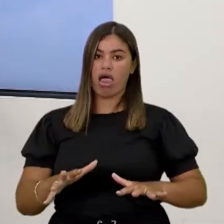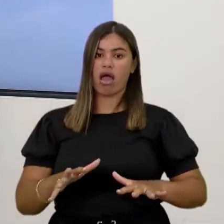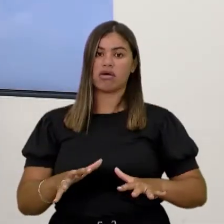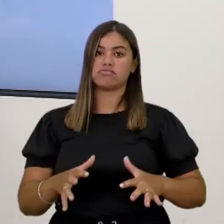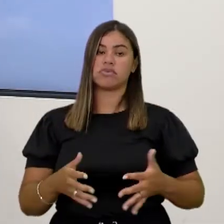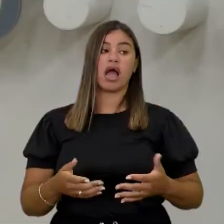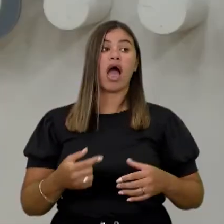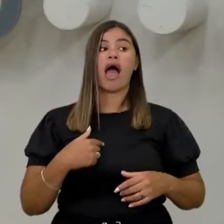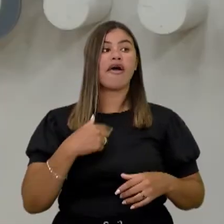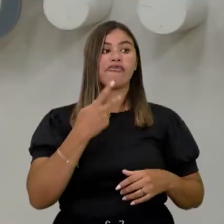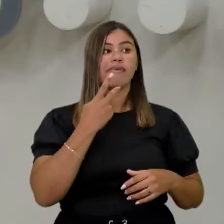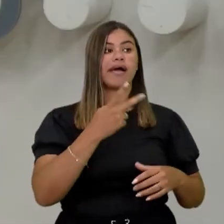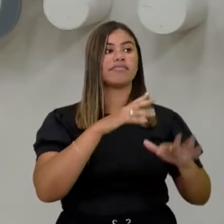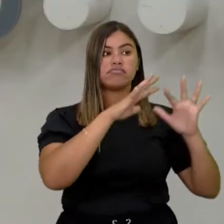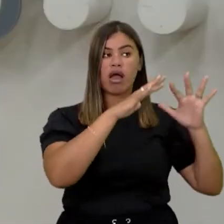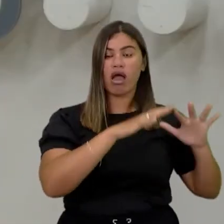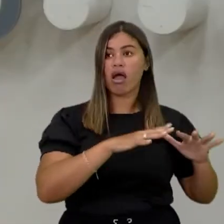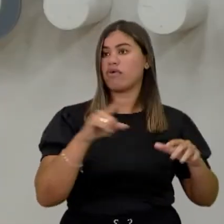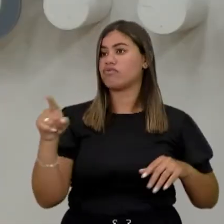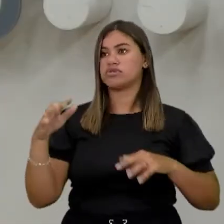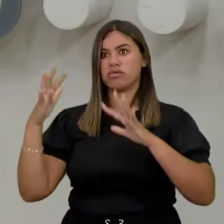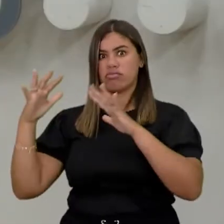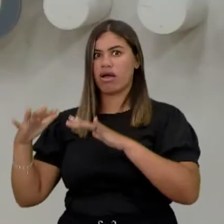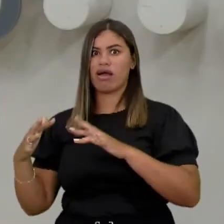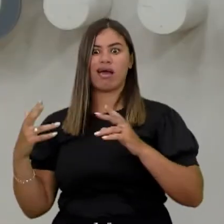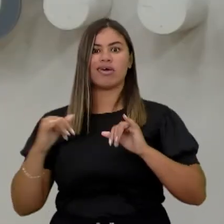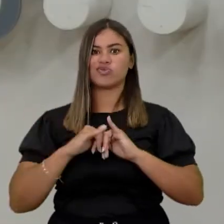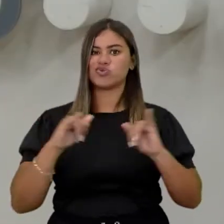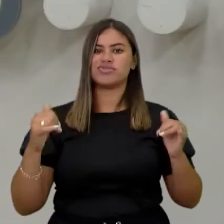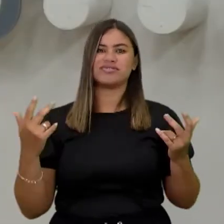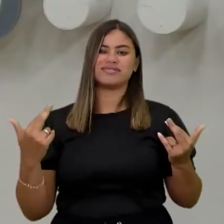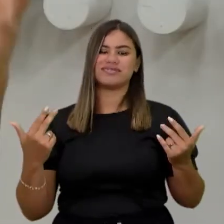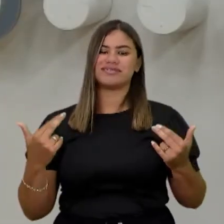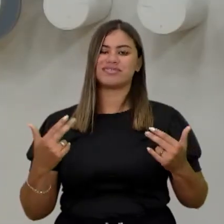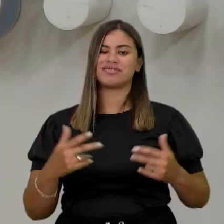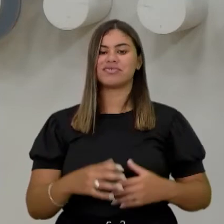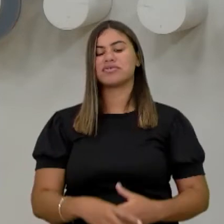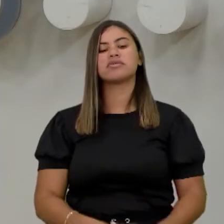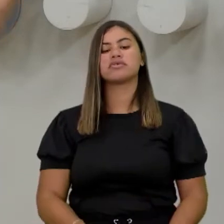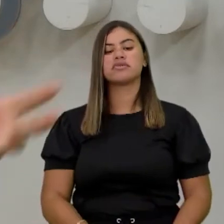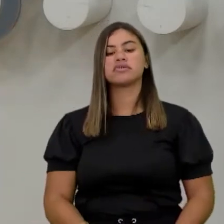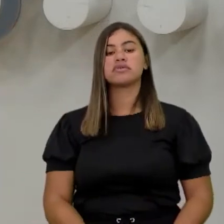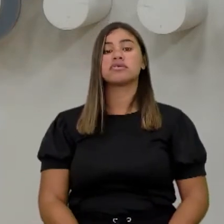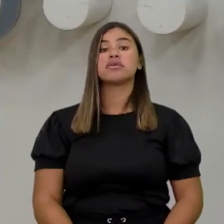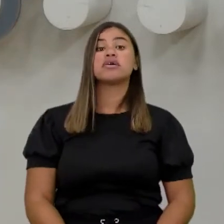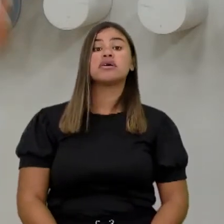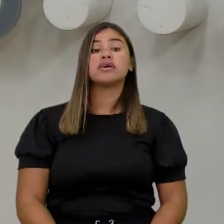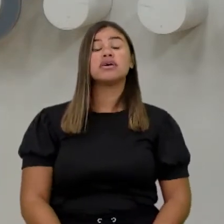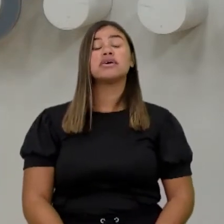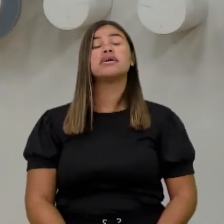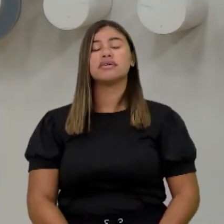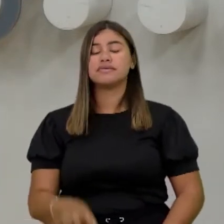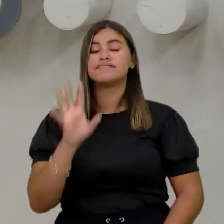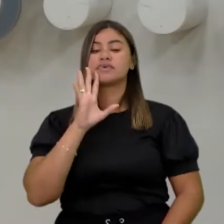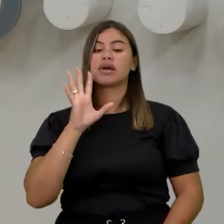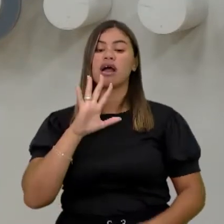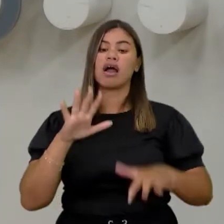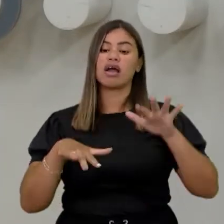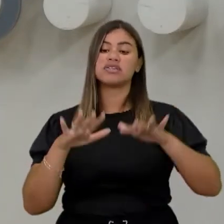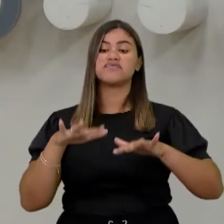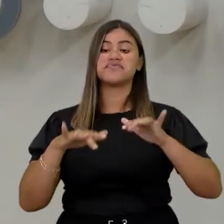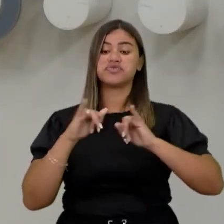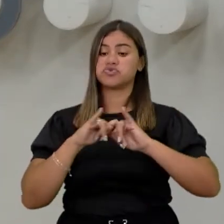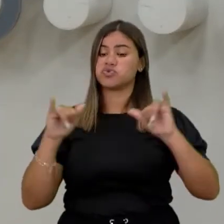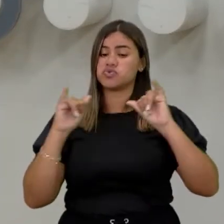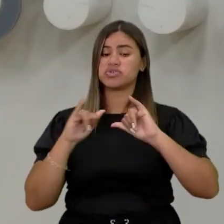E eu estou tendo uma impressão aqui, professor Mauro, que interessante, né? A gente pensa, a gente tem tanta notícia, a gente tem acesso. Eu não vi isso